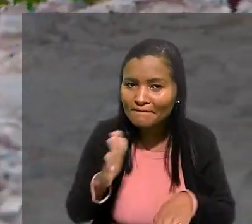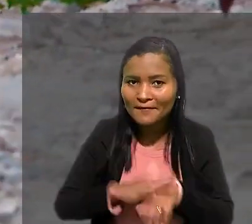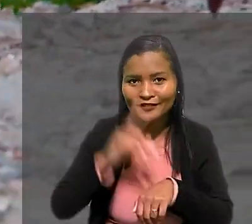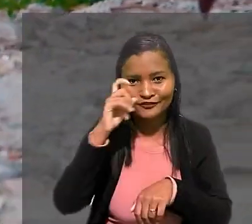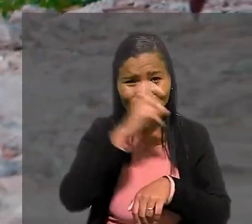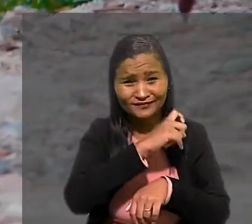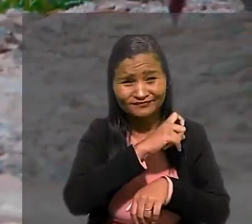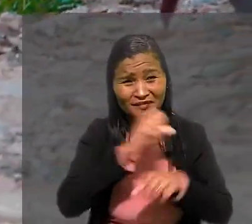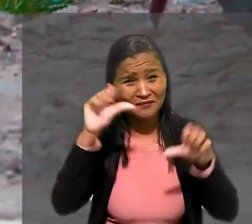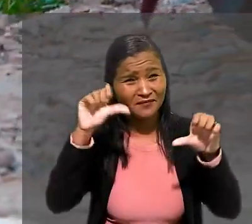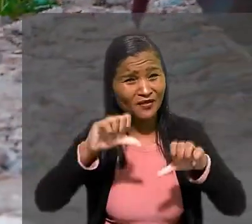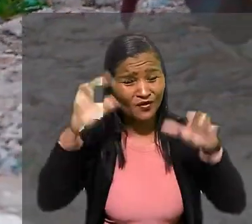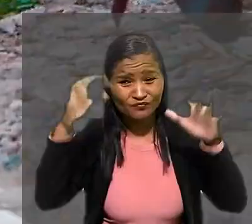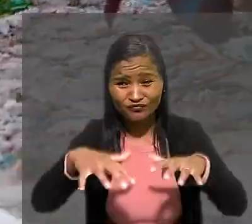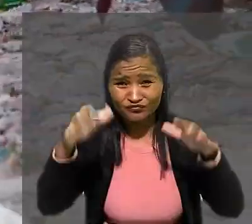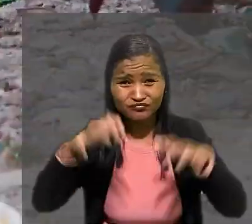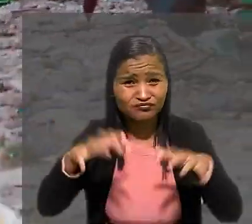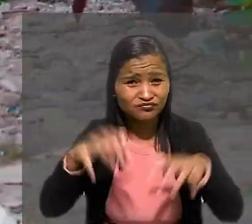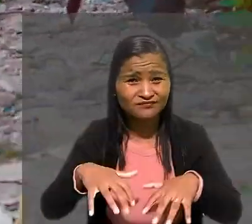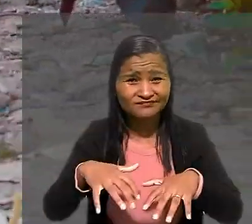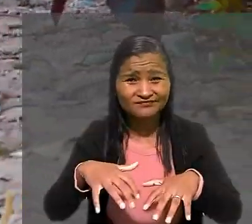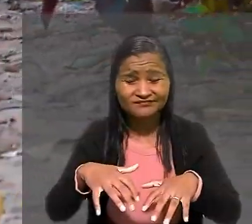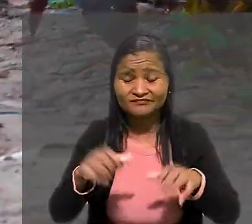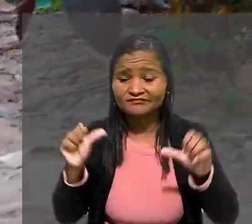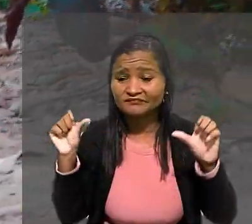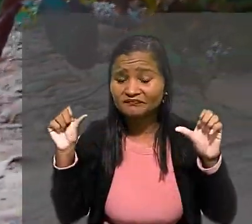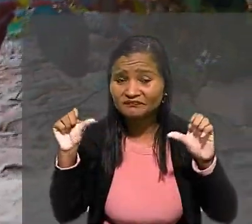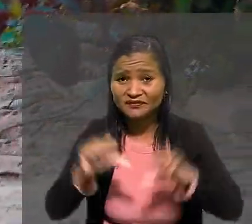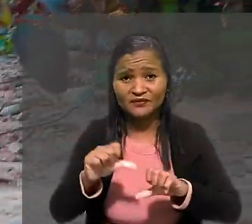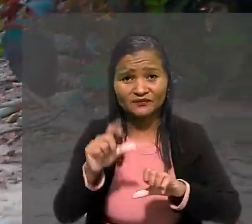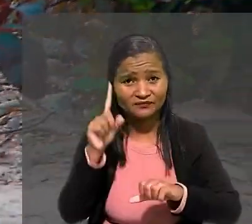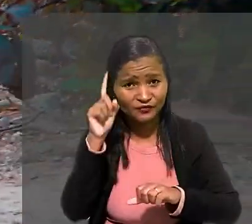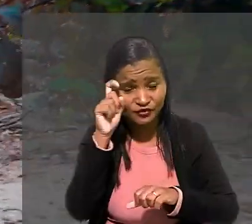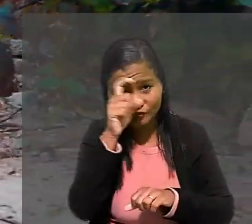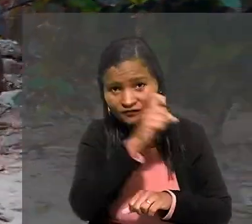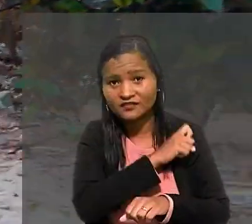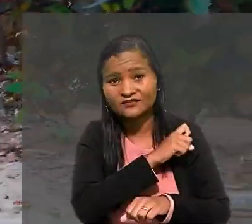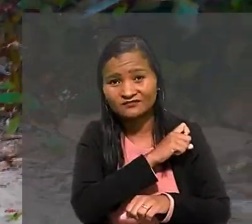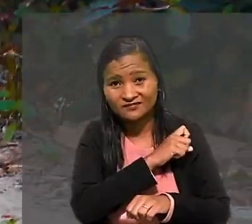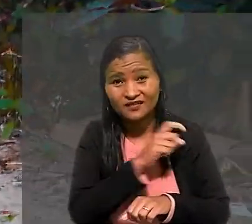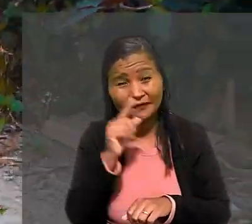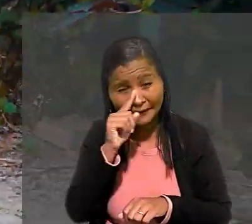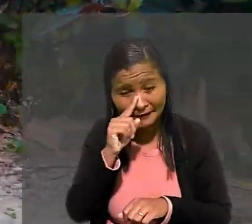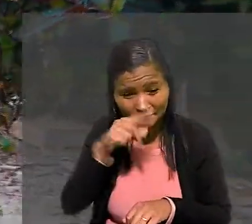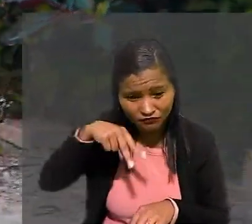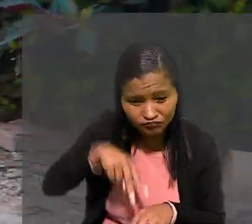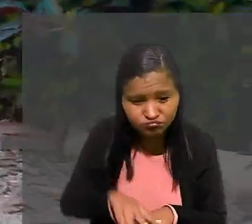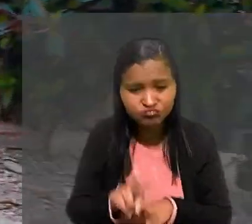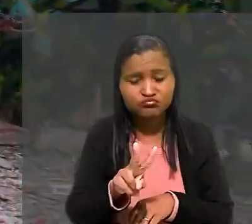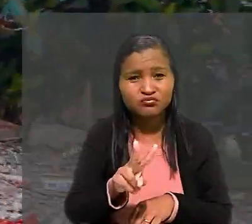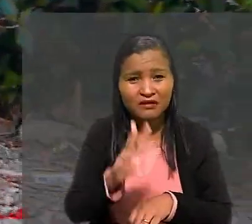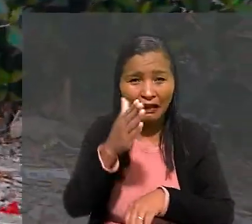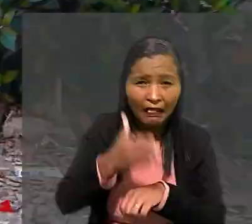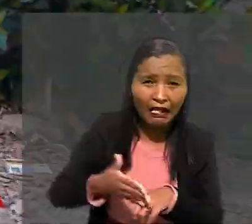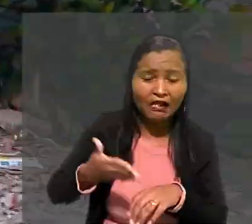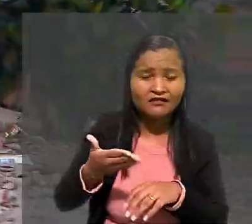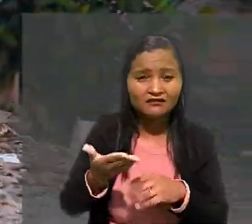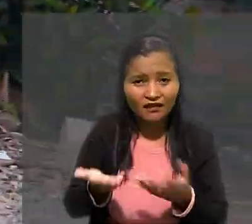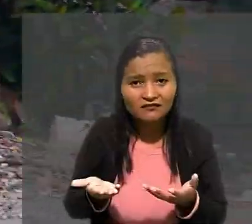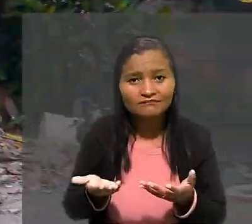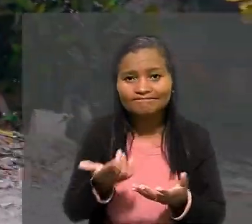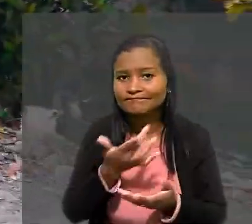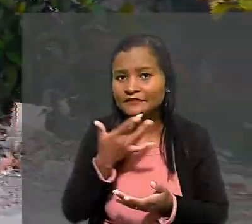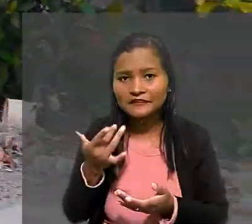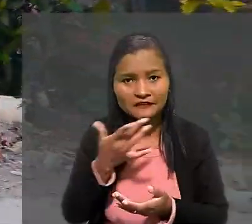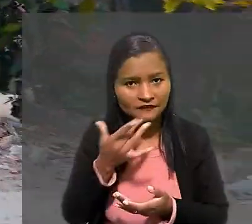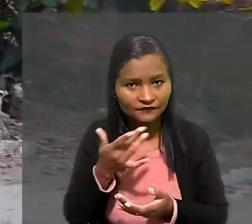E chovendo, e com criança no colo. A situação fica bem mais difícil, porque tem risco de escorregar, de se machucar. Então, assim,